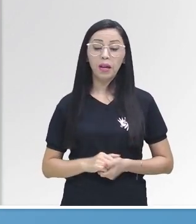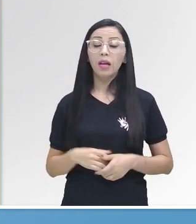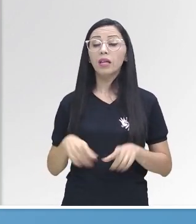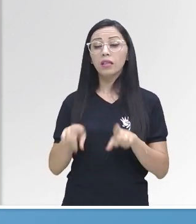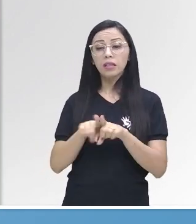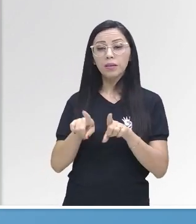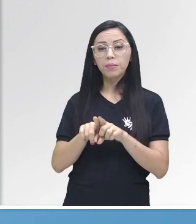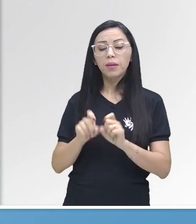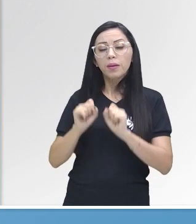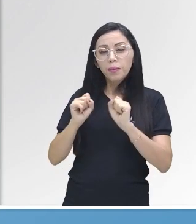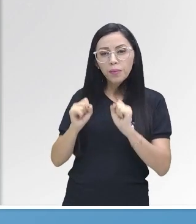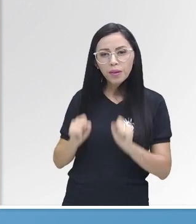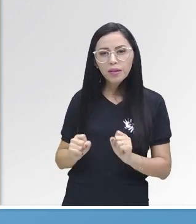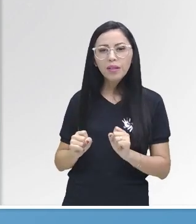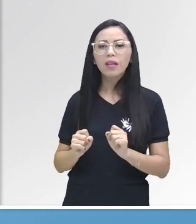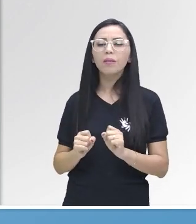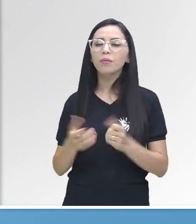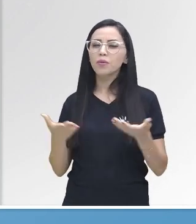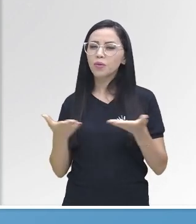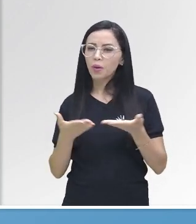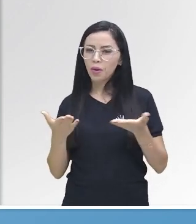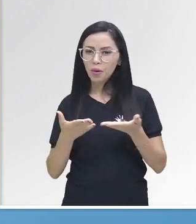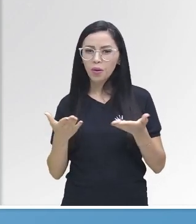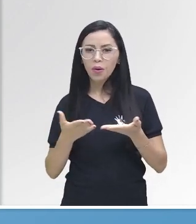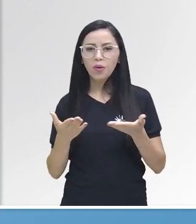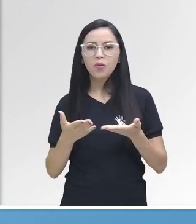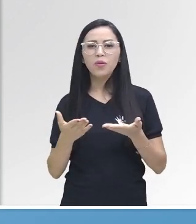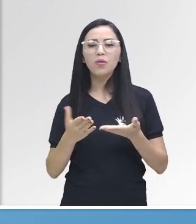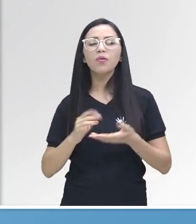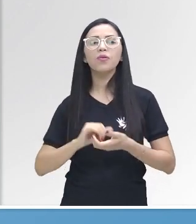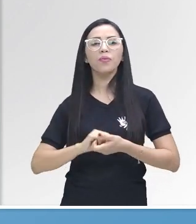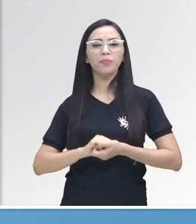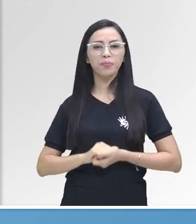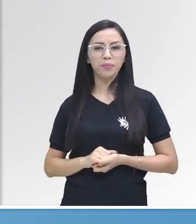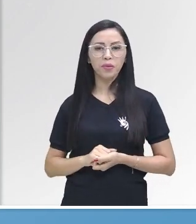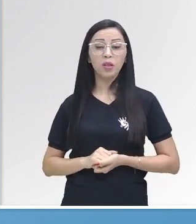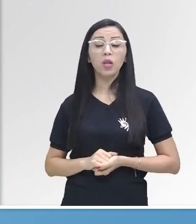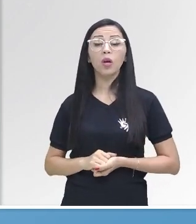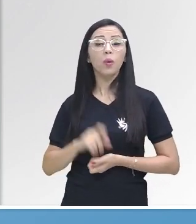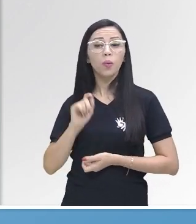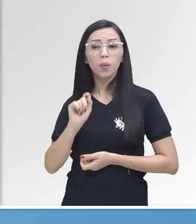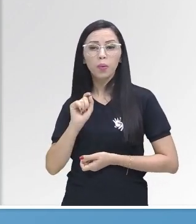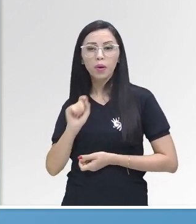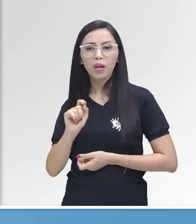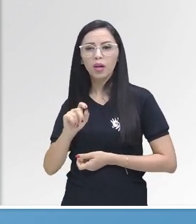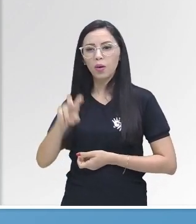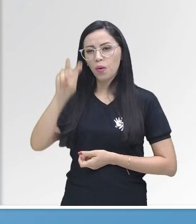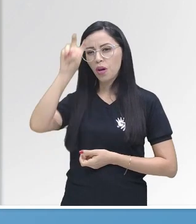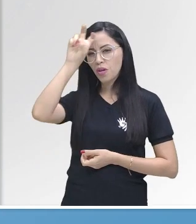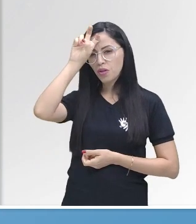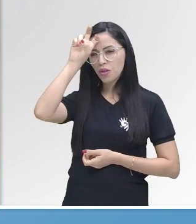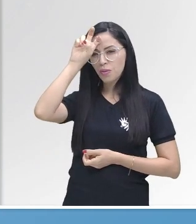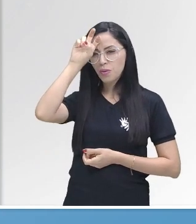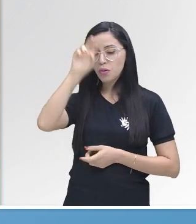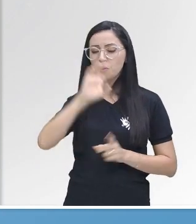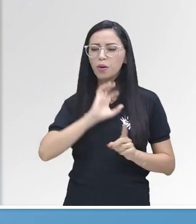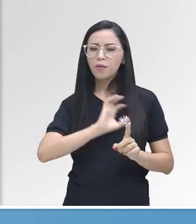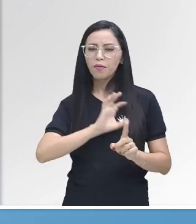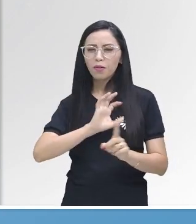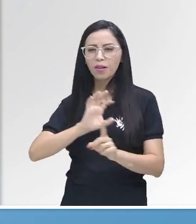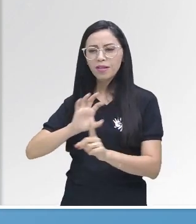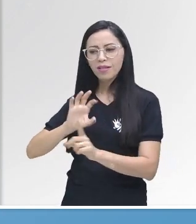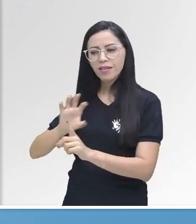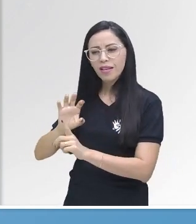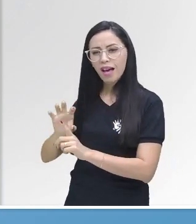Podemos, então, considerar que os egípcios inspiraram os diversos povos e